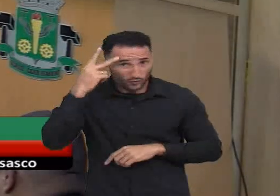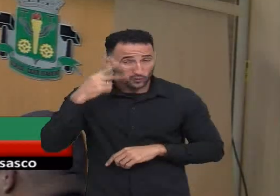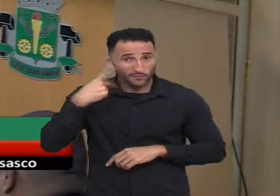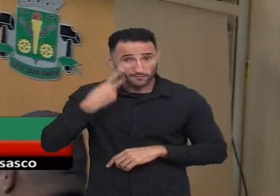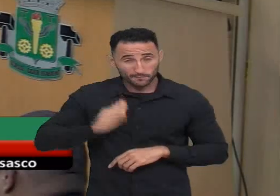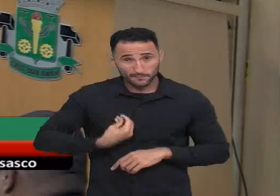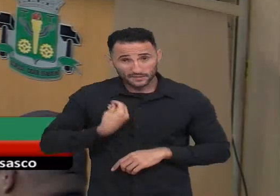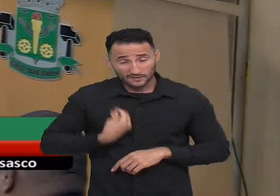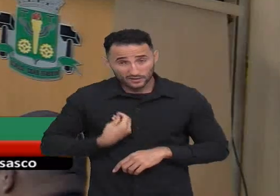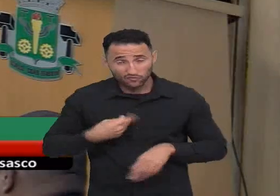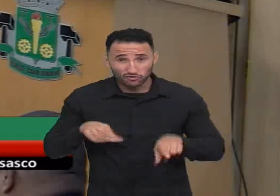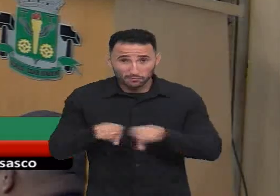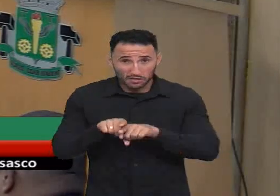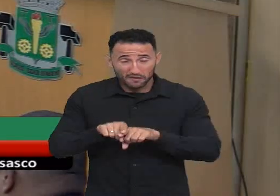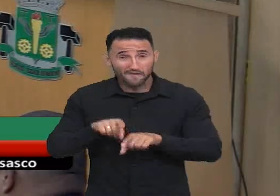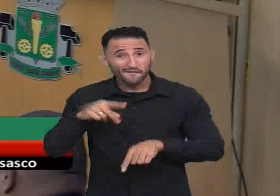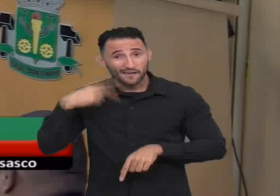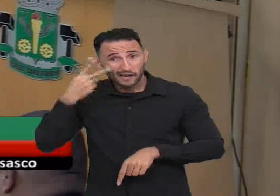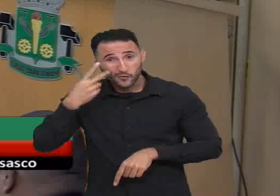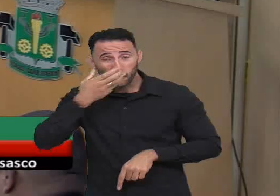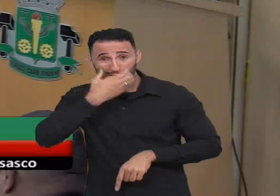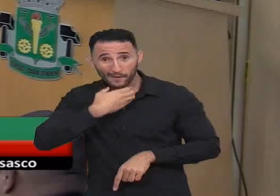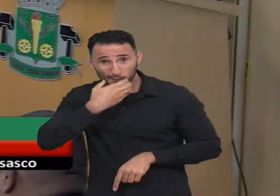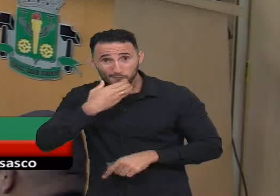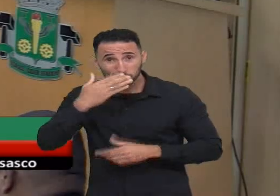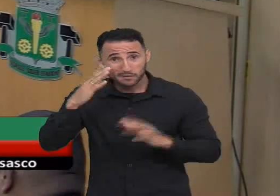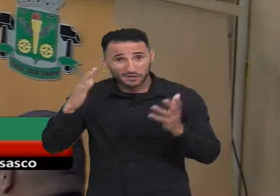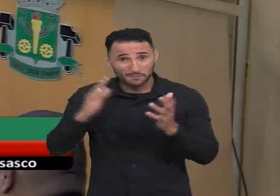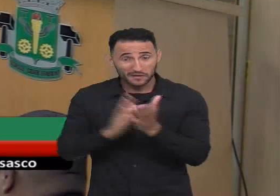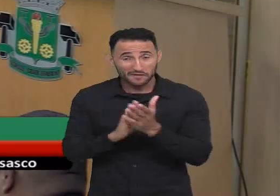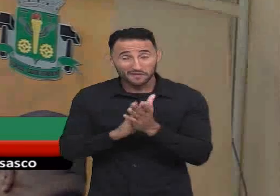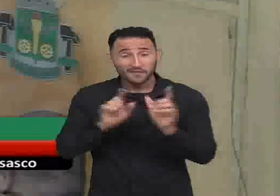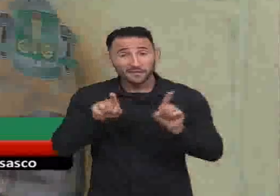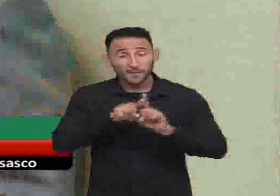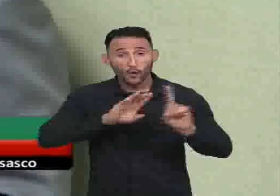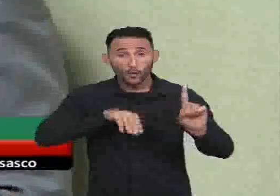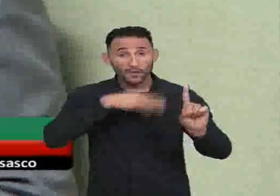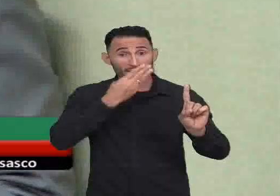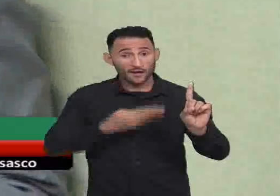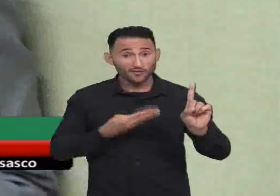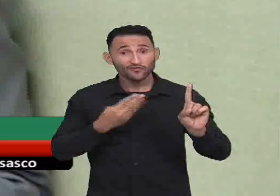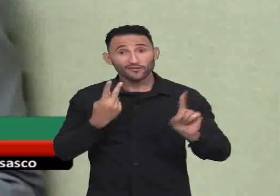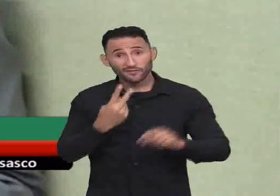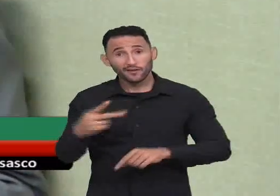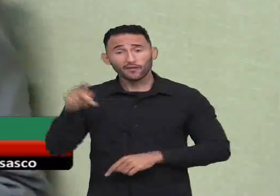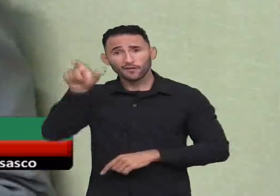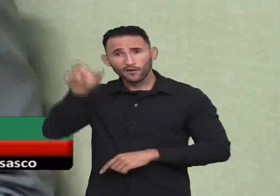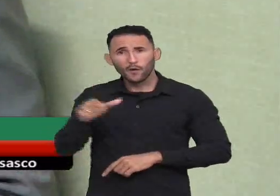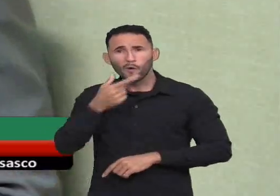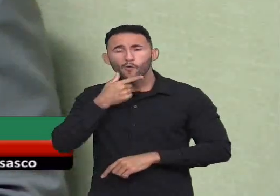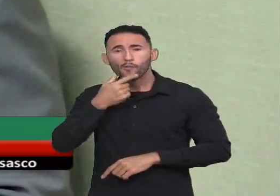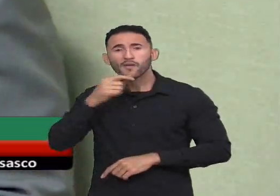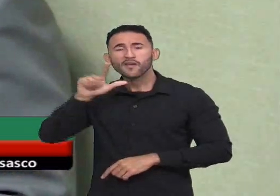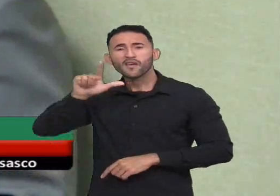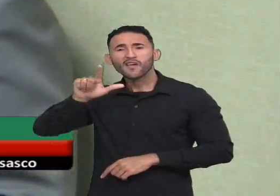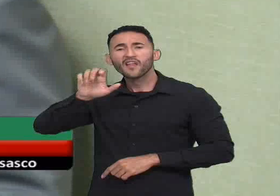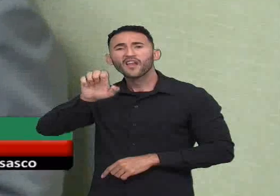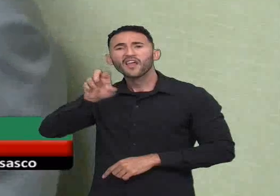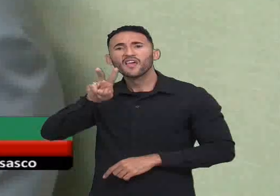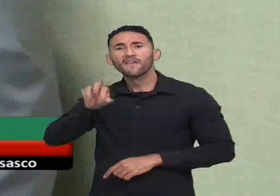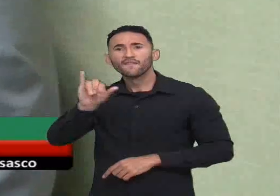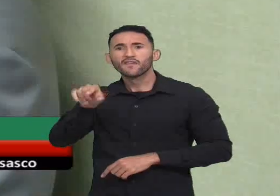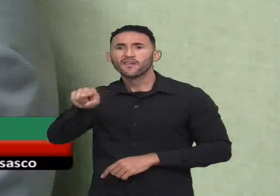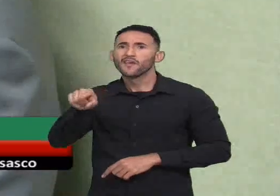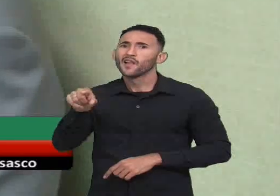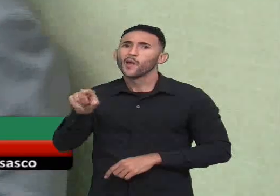os parabéns ao novo vereador Carmônio e principalmente pela sua homenagem nessa moção. O senhor Levi é um excelente profissional. Eu tive